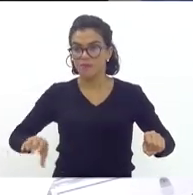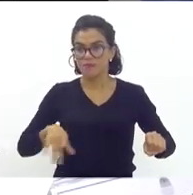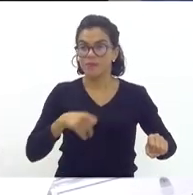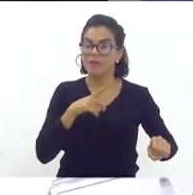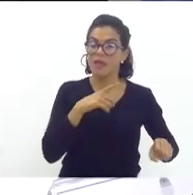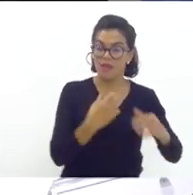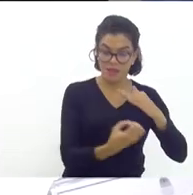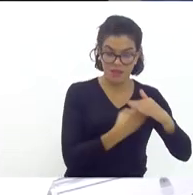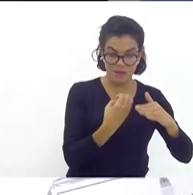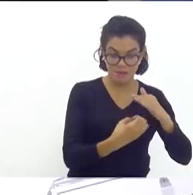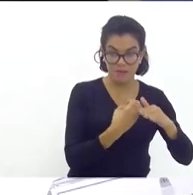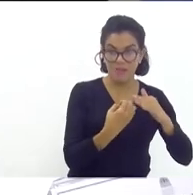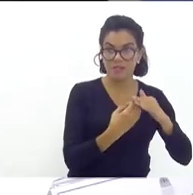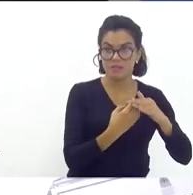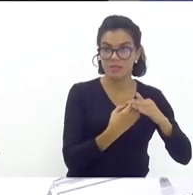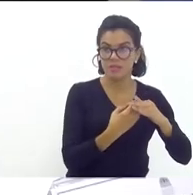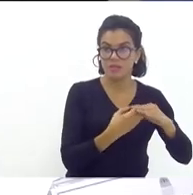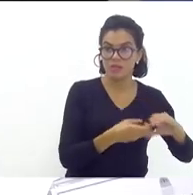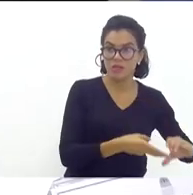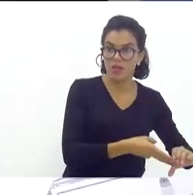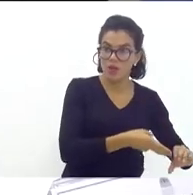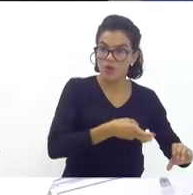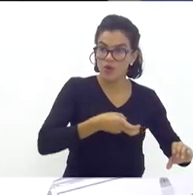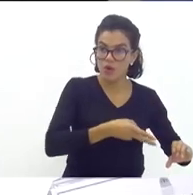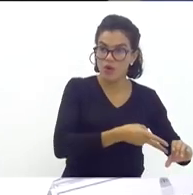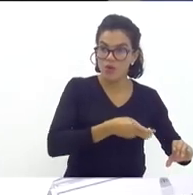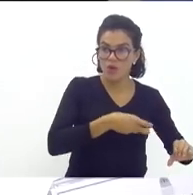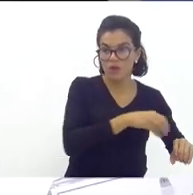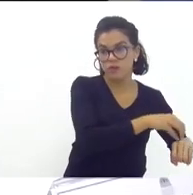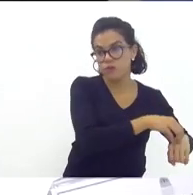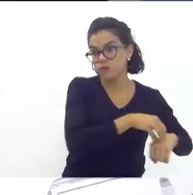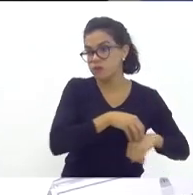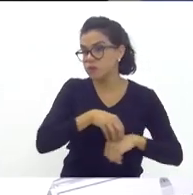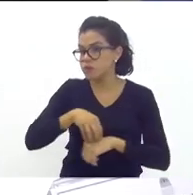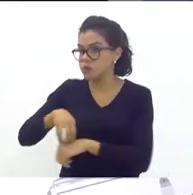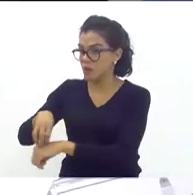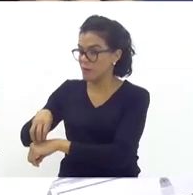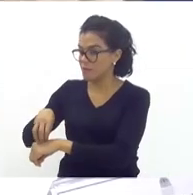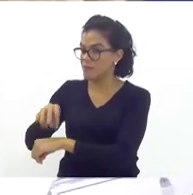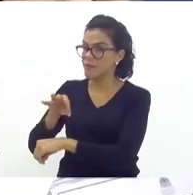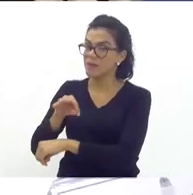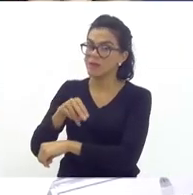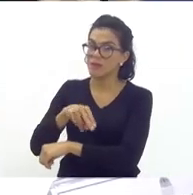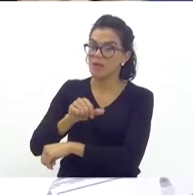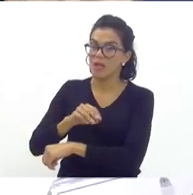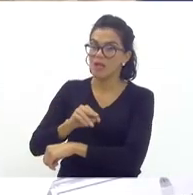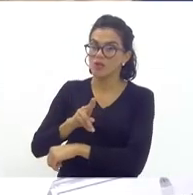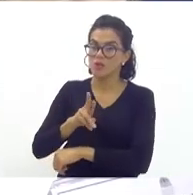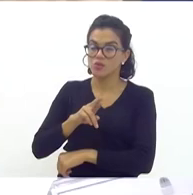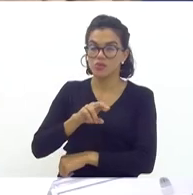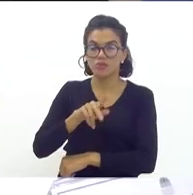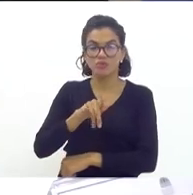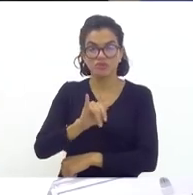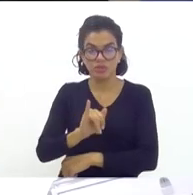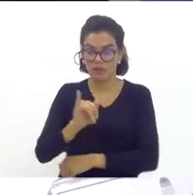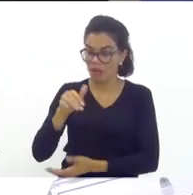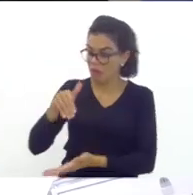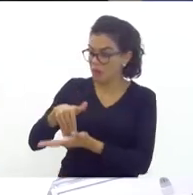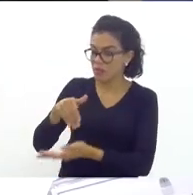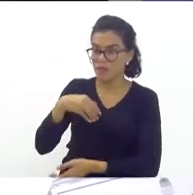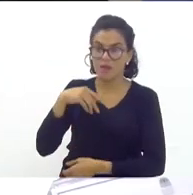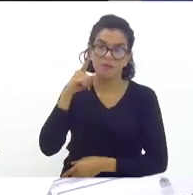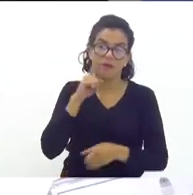num ponto é da Nature e Transportes legais Paraná hoje até aquele ponto lá em Maricá